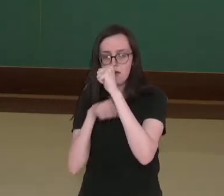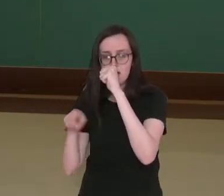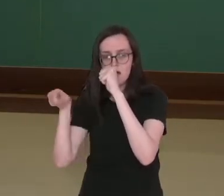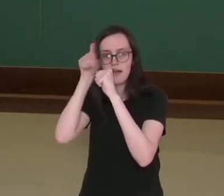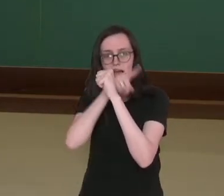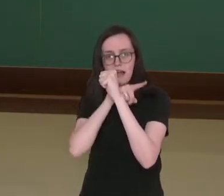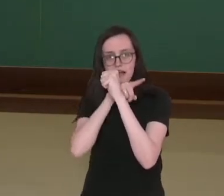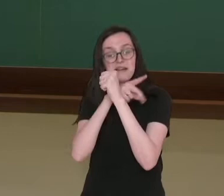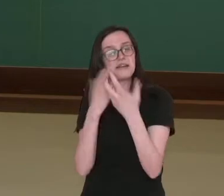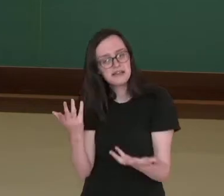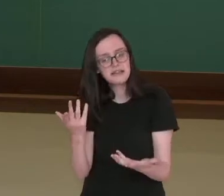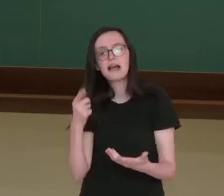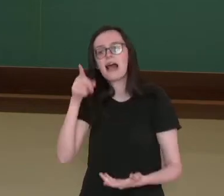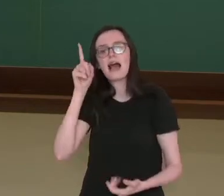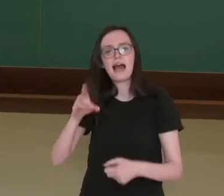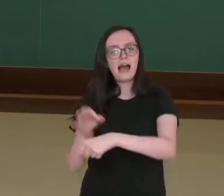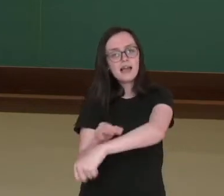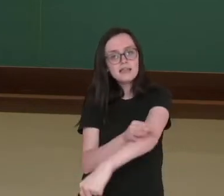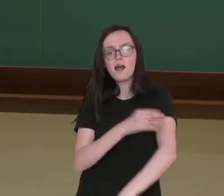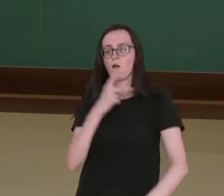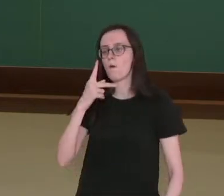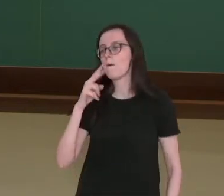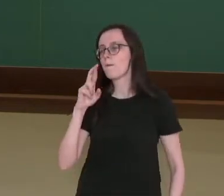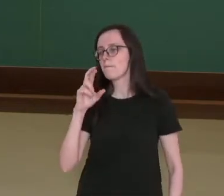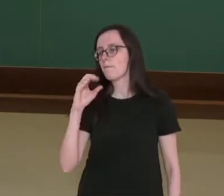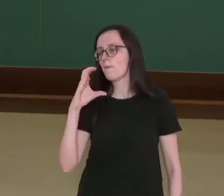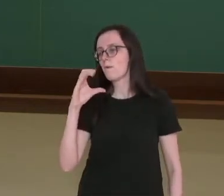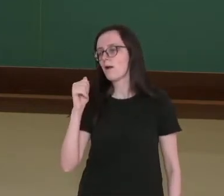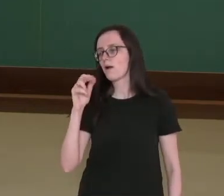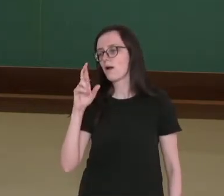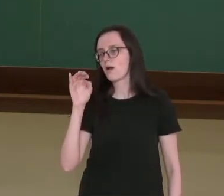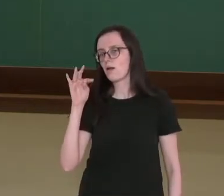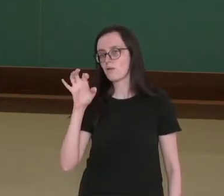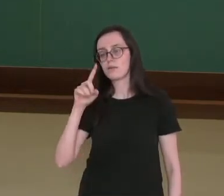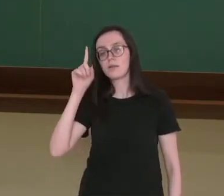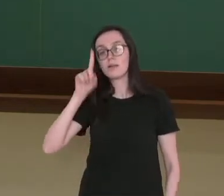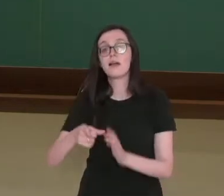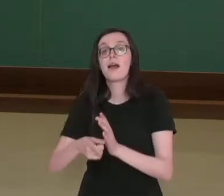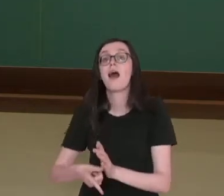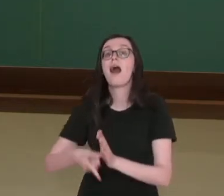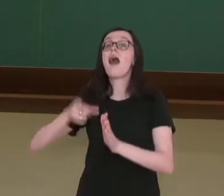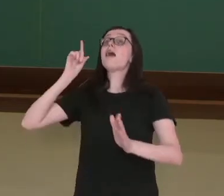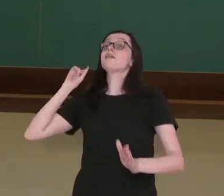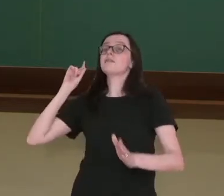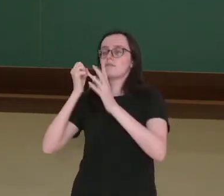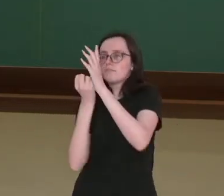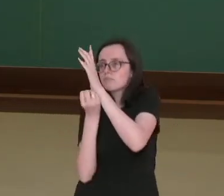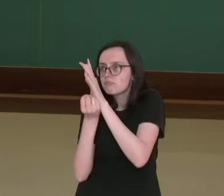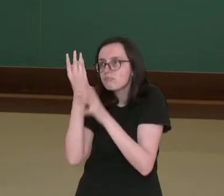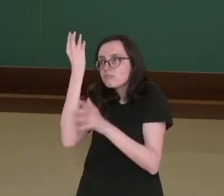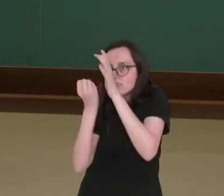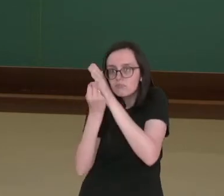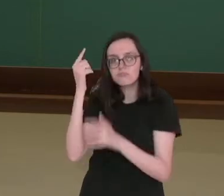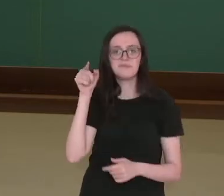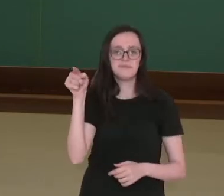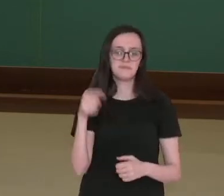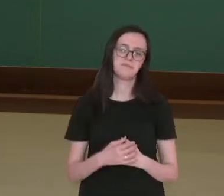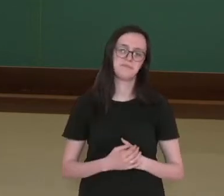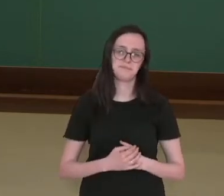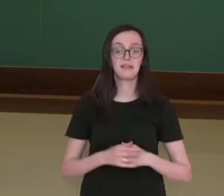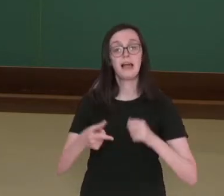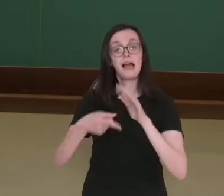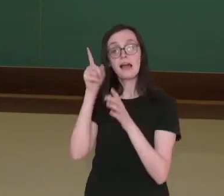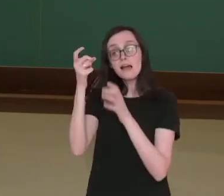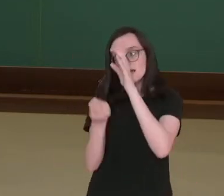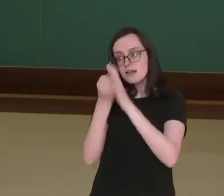Então, essas células procariontes, elas vêm antes de ter surgido essa carioteca, essa